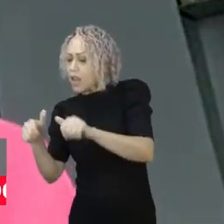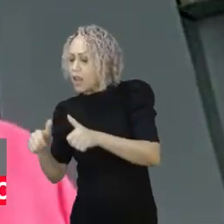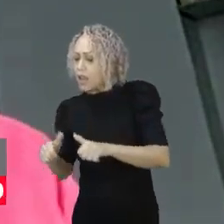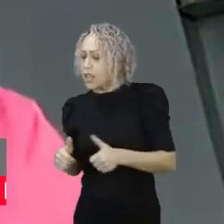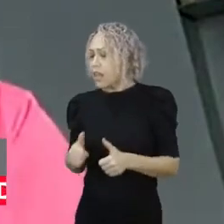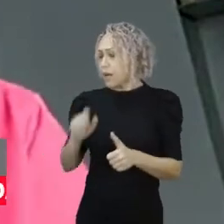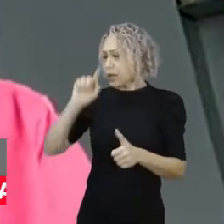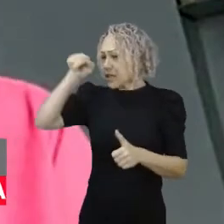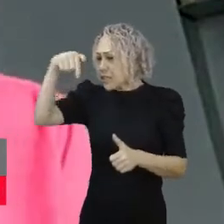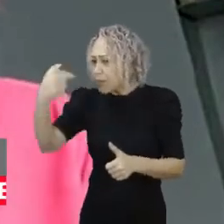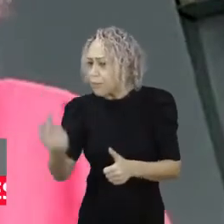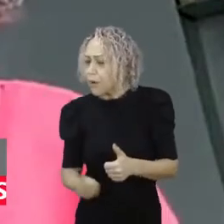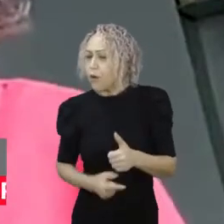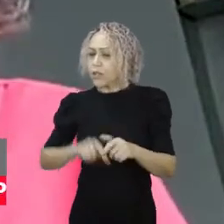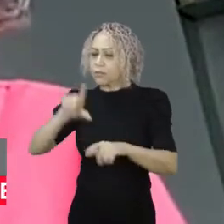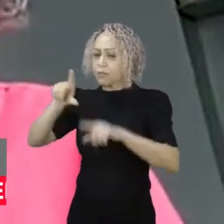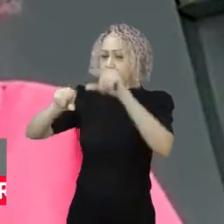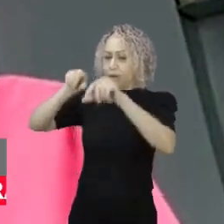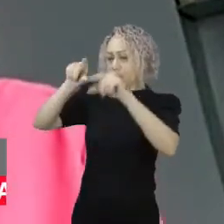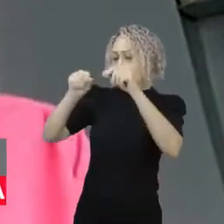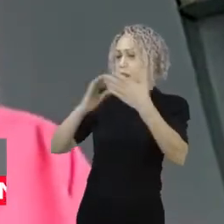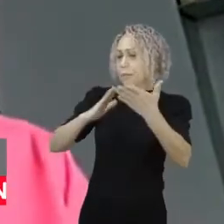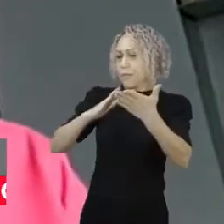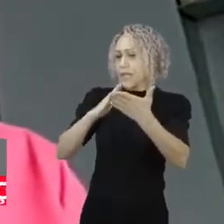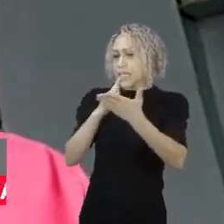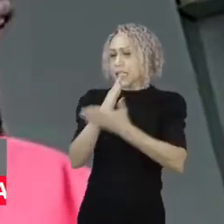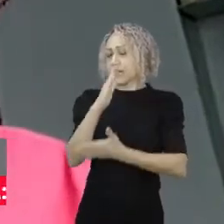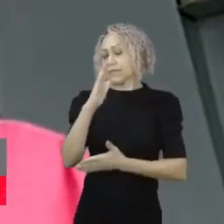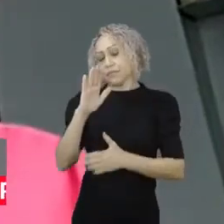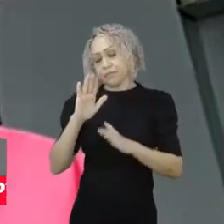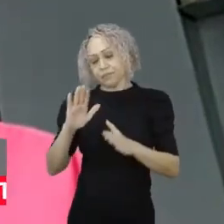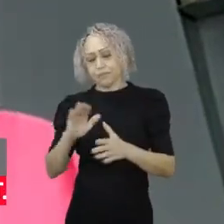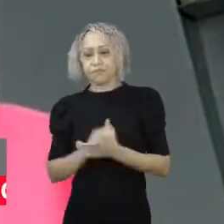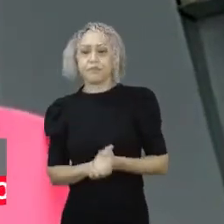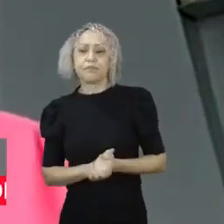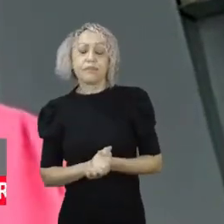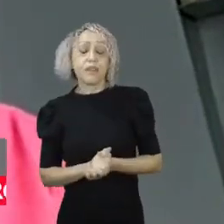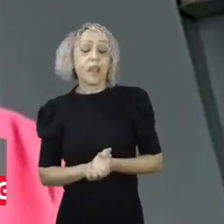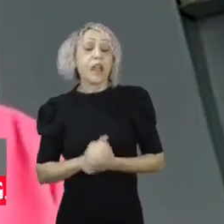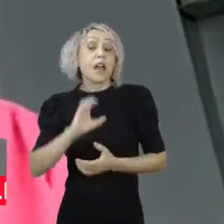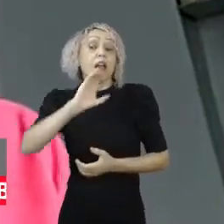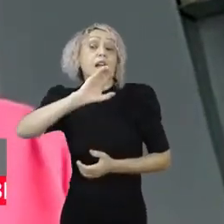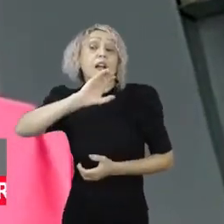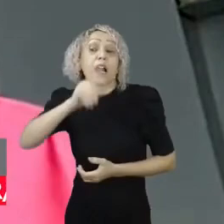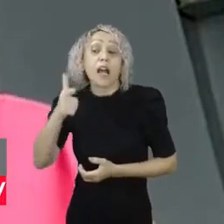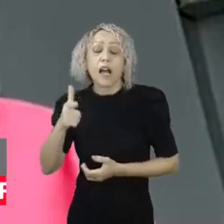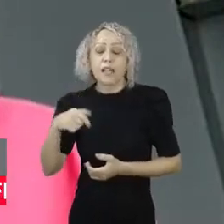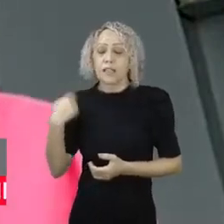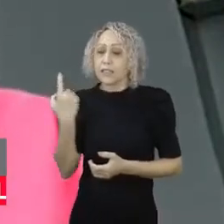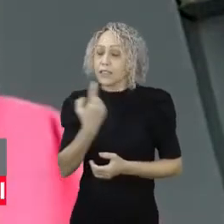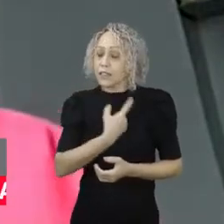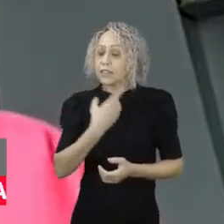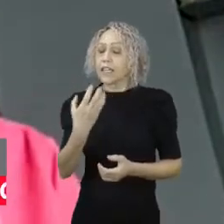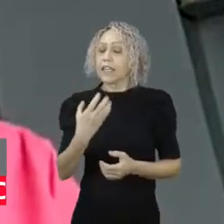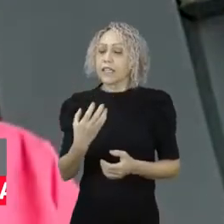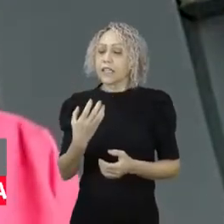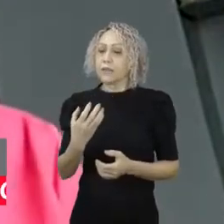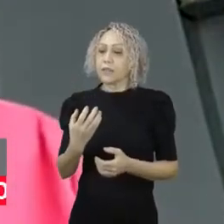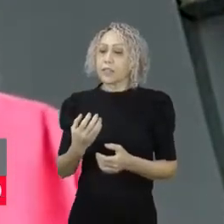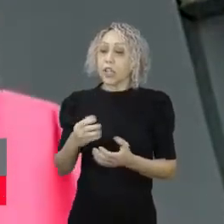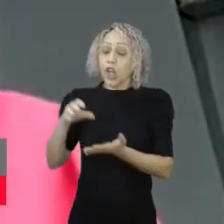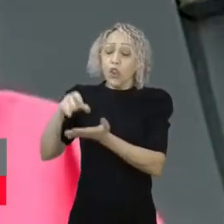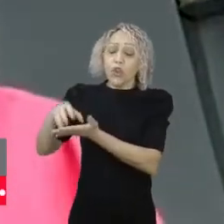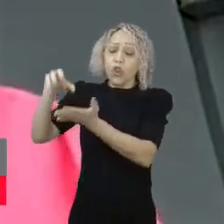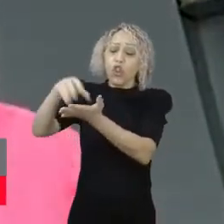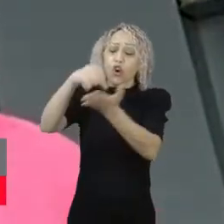vereadoras. E neste dia D, a gente quer que todos os diretórios municipais façam